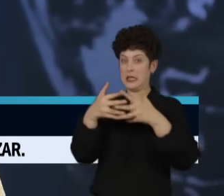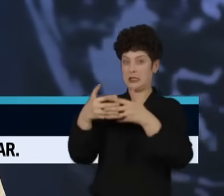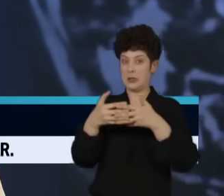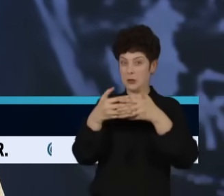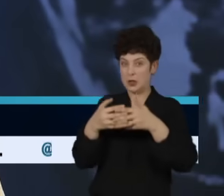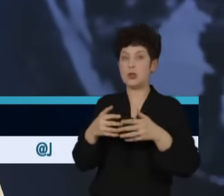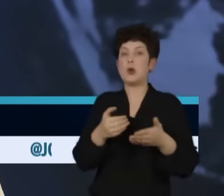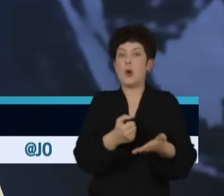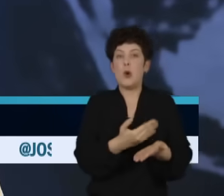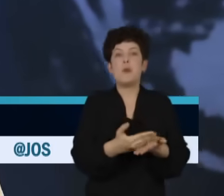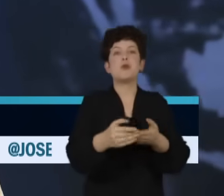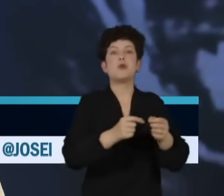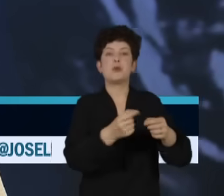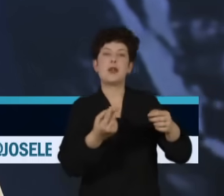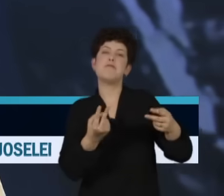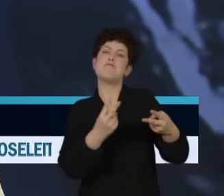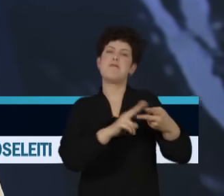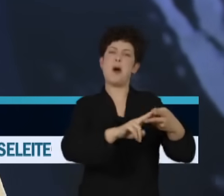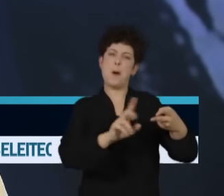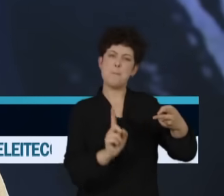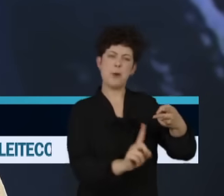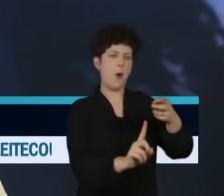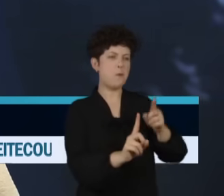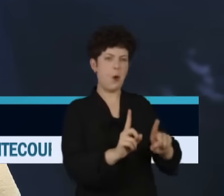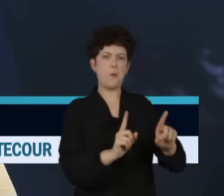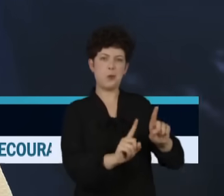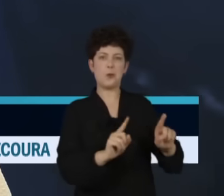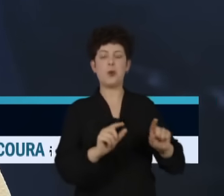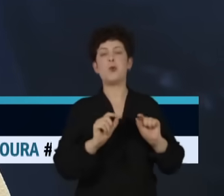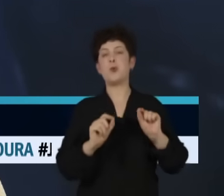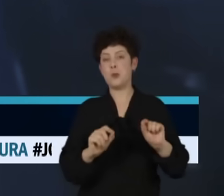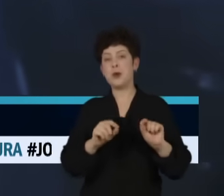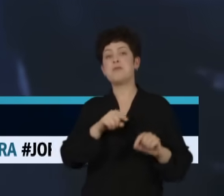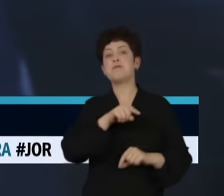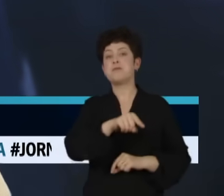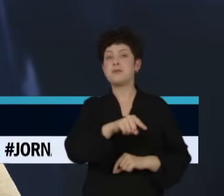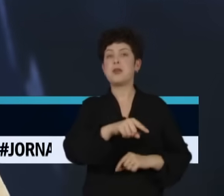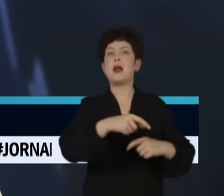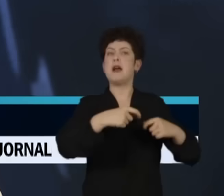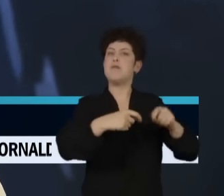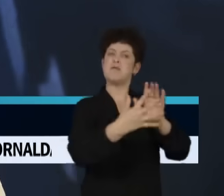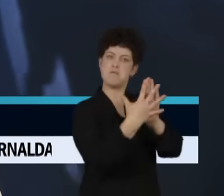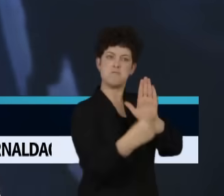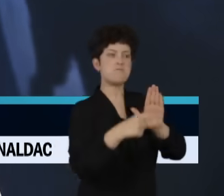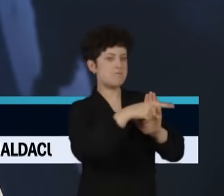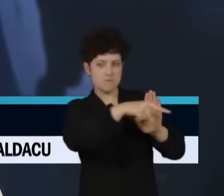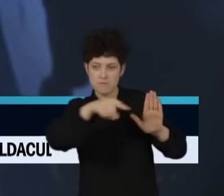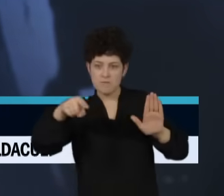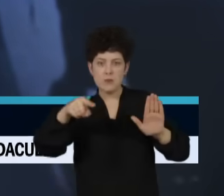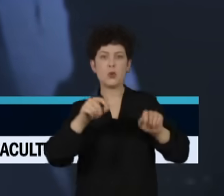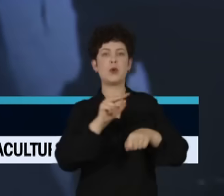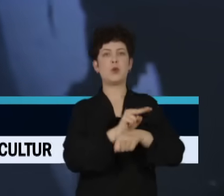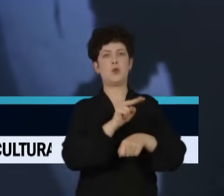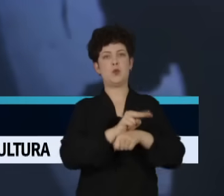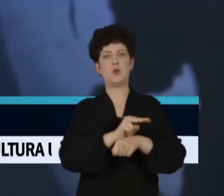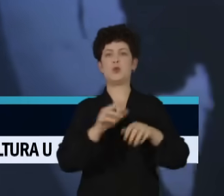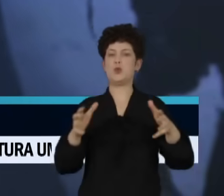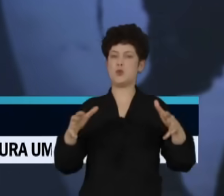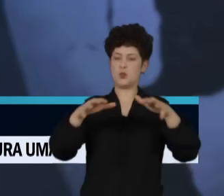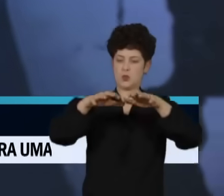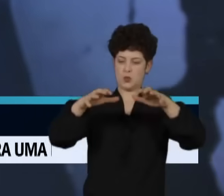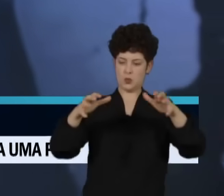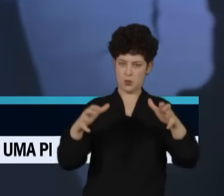Unidos, a invasão do Capitólio. Para especialistas, as punições devem ser exemplares para preservar uma das maiores